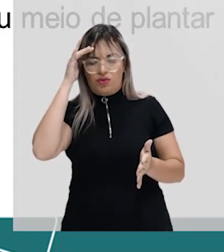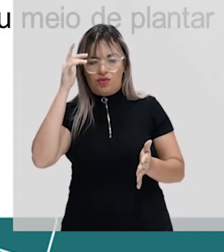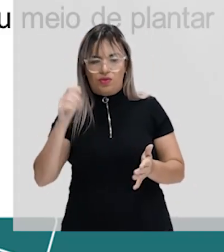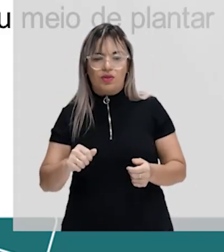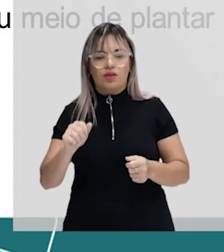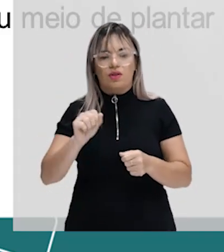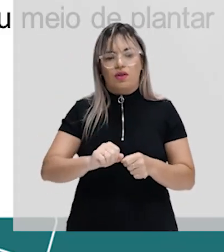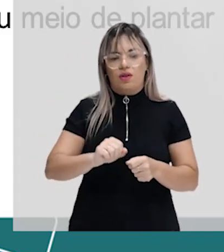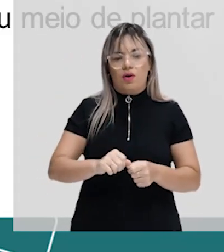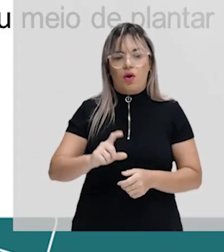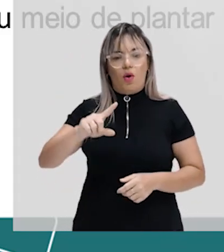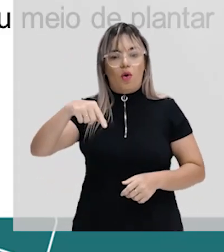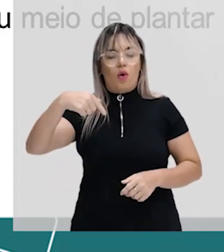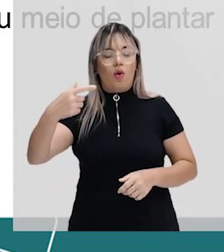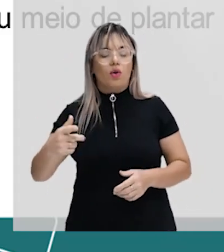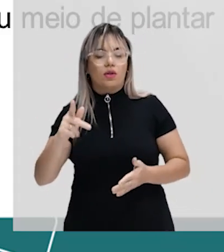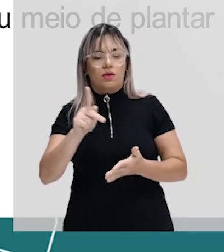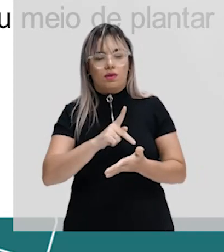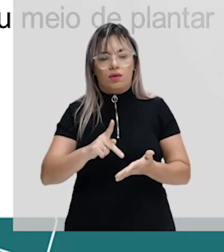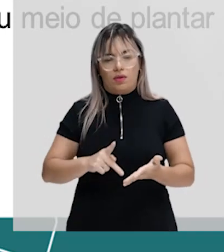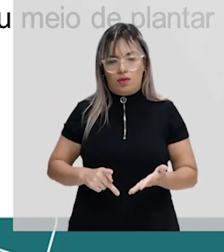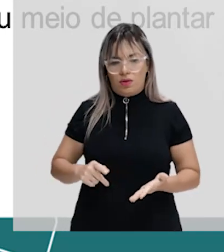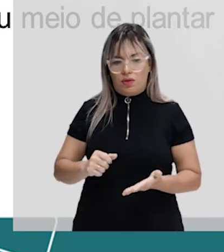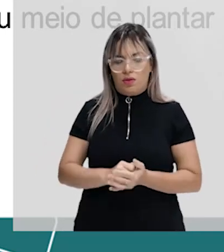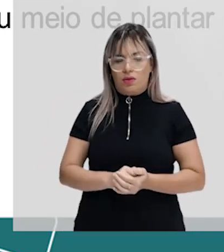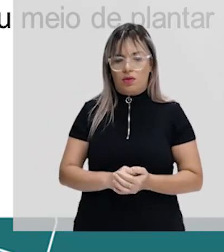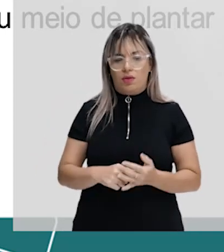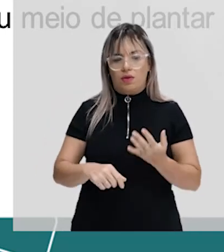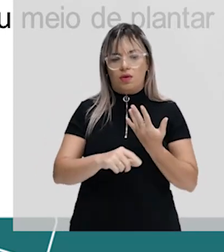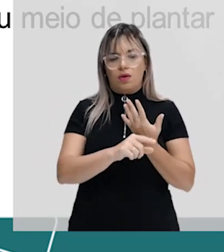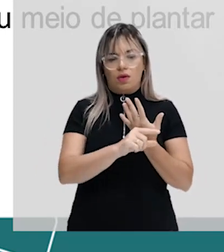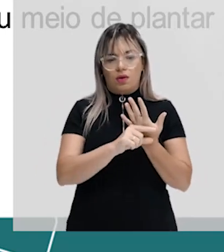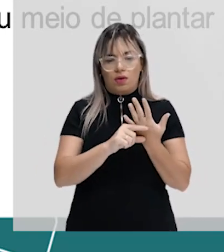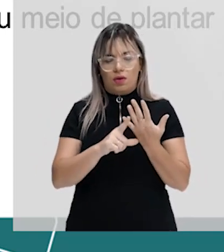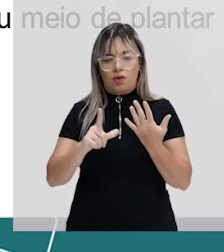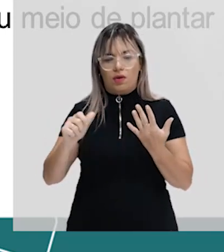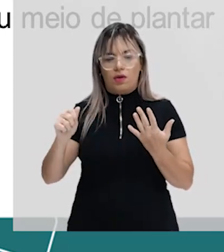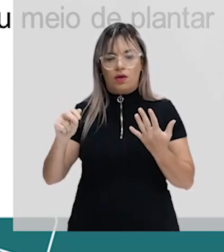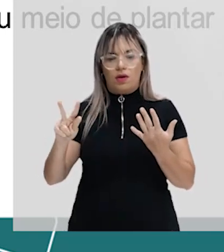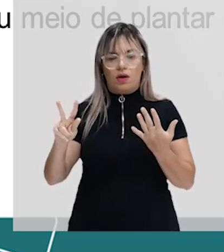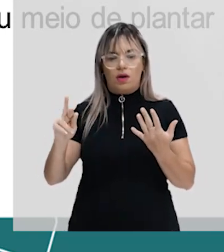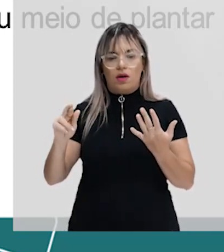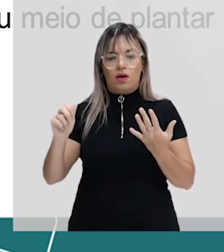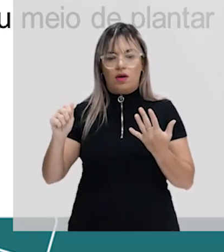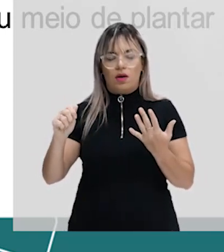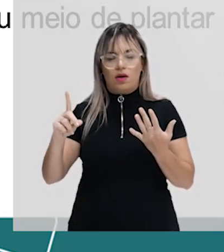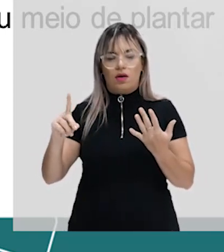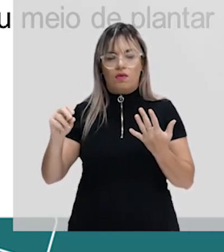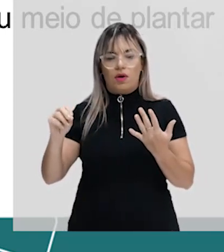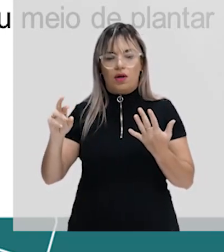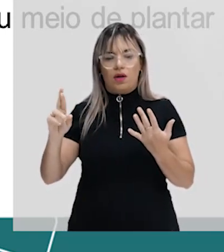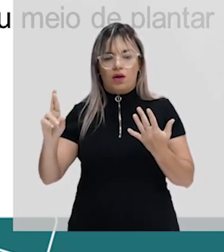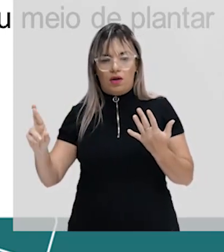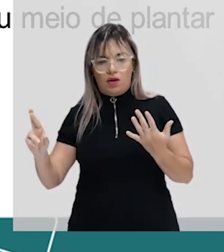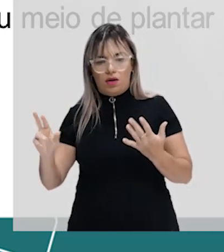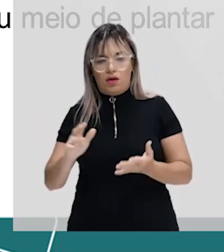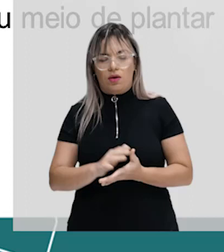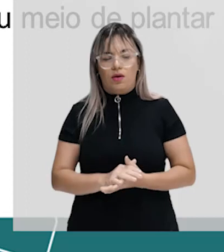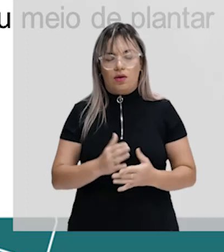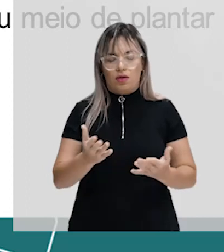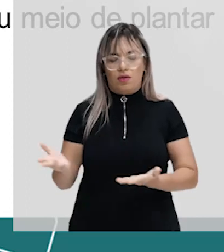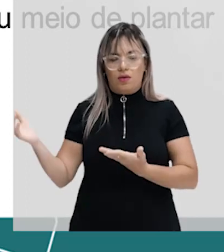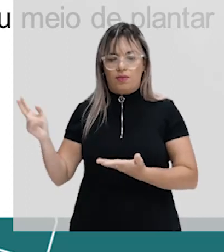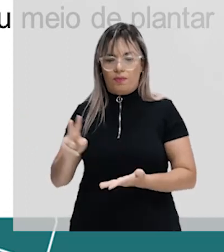Outra poesia, fragmento do poema Lavrador. Lavra, onde tem de spa, pé e